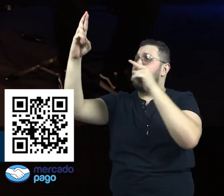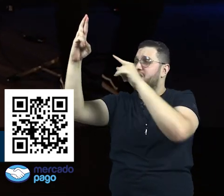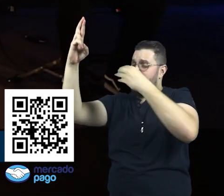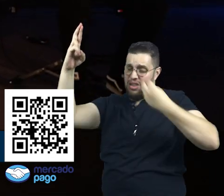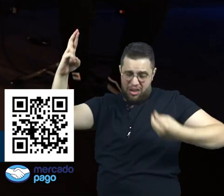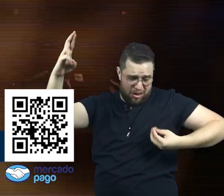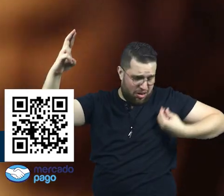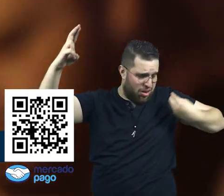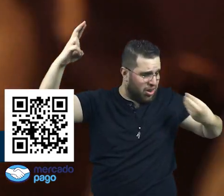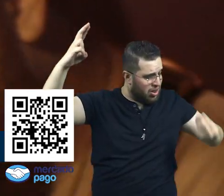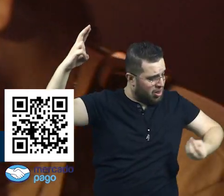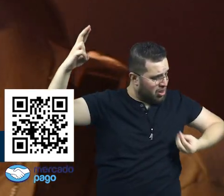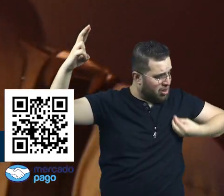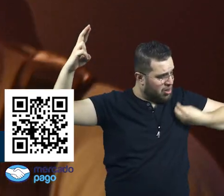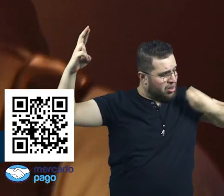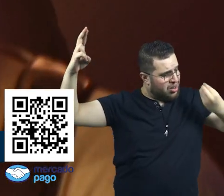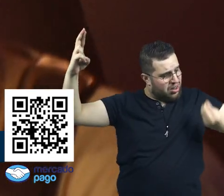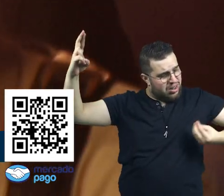Senhor, te